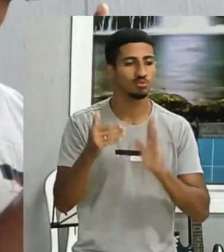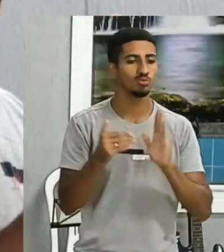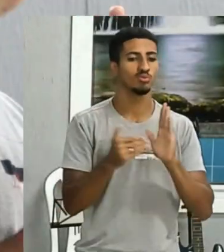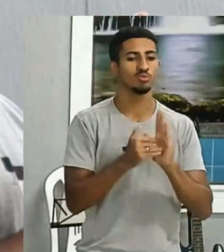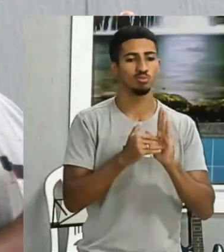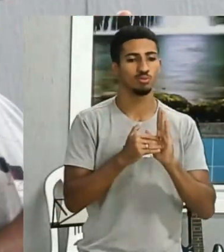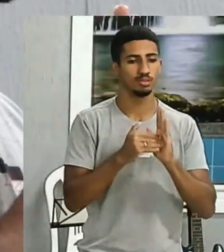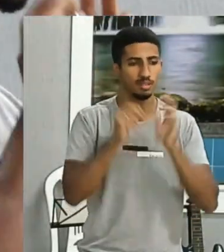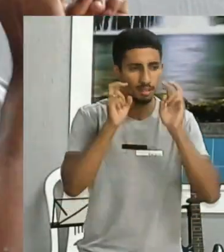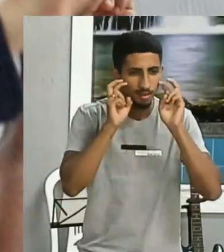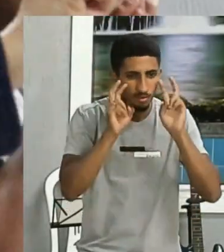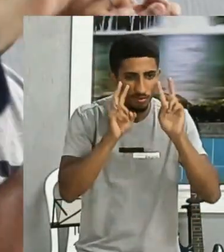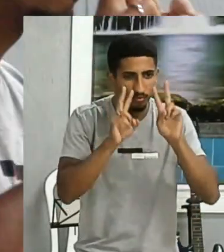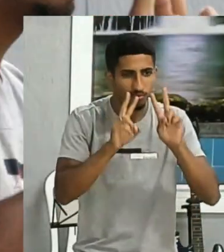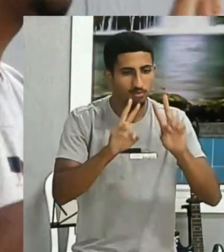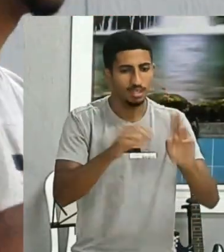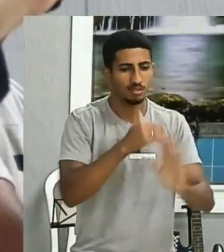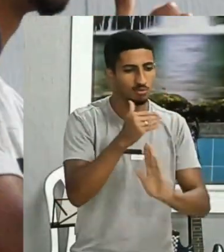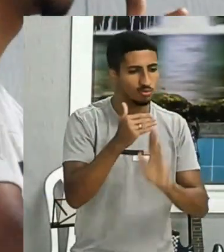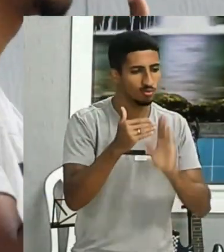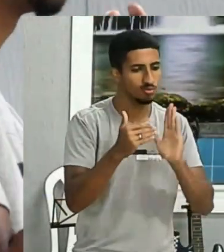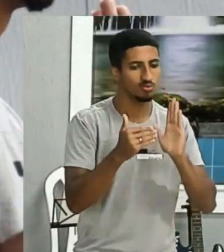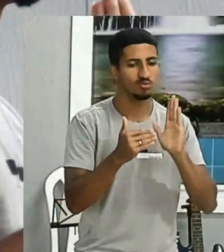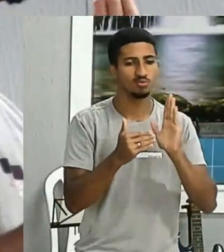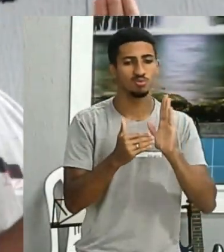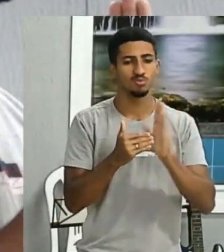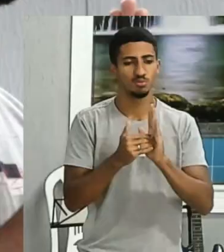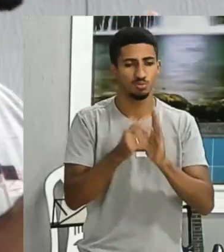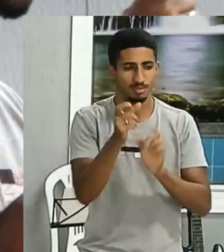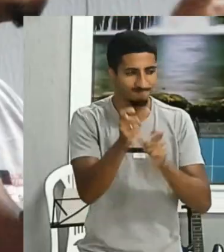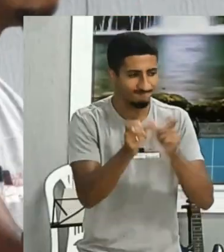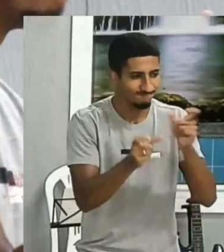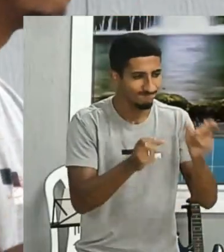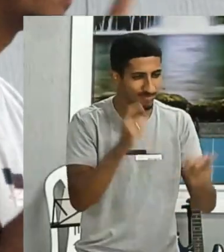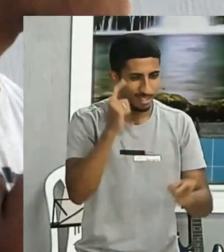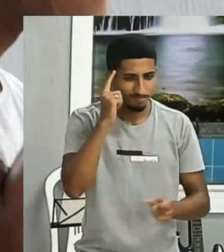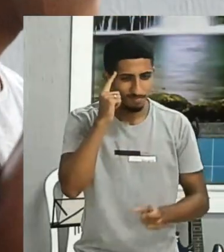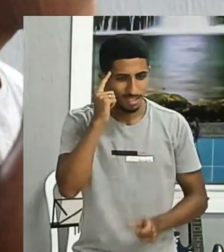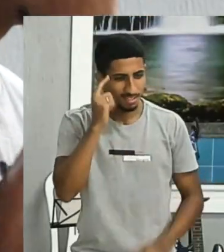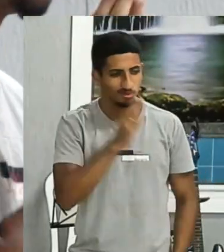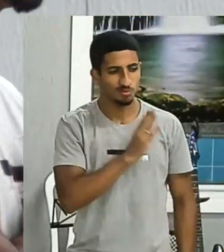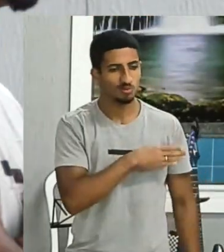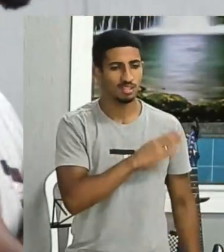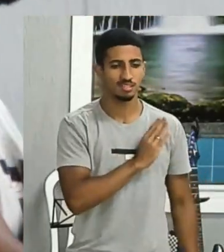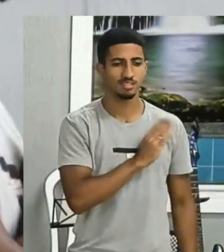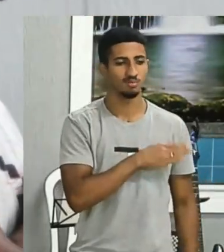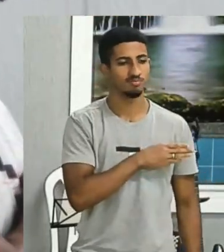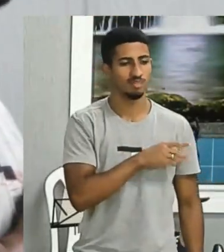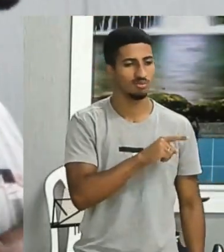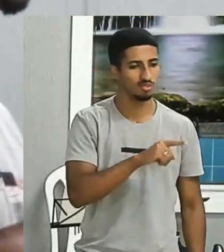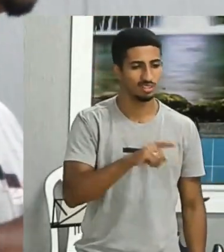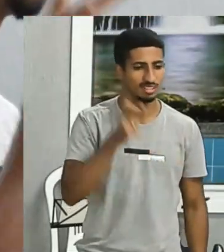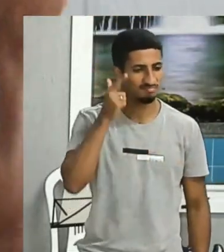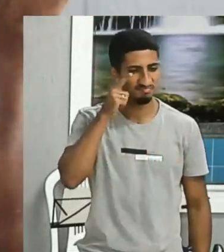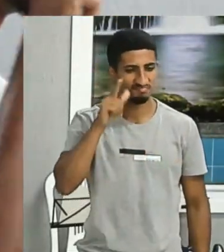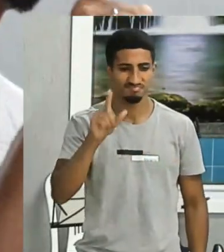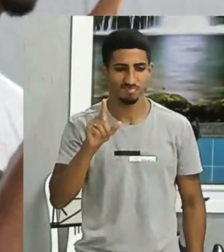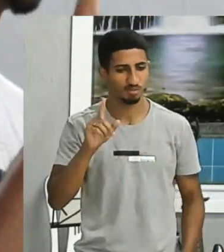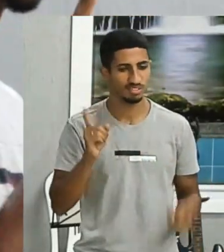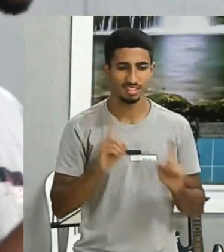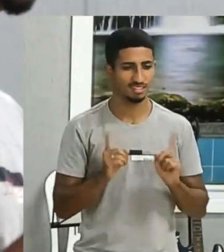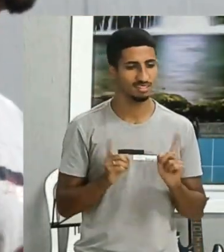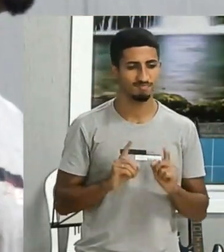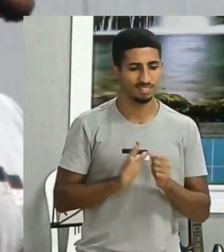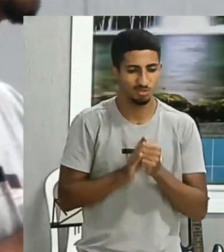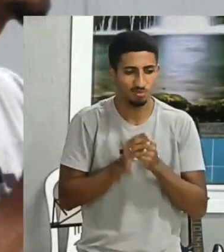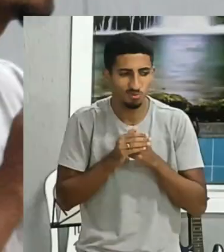ele sonda as mentes e sonda os corações. Você não vai conseguir esconder o seu pecado por